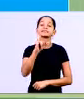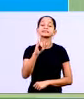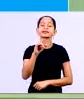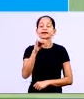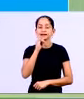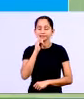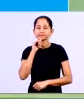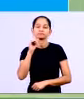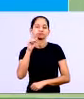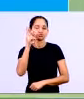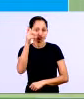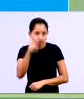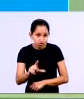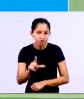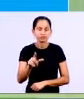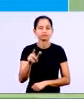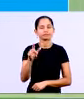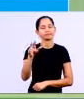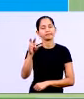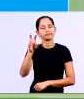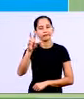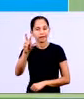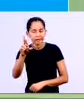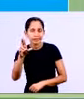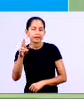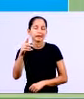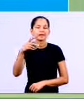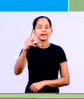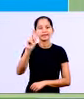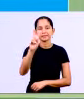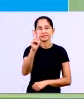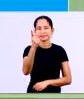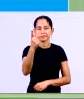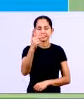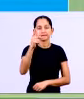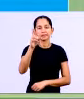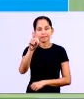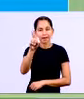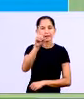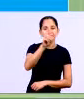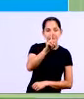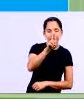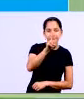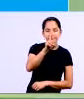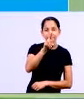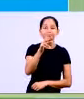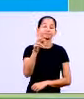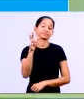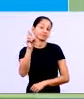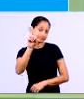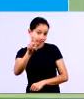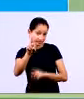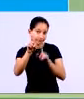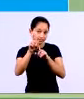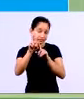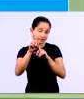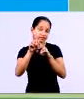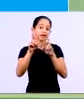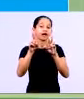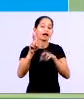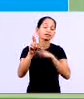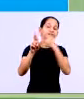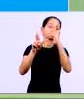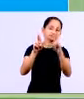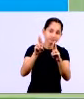consoante for dobrada, se for a mesma consoante, hiper é um radical que termina, um prefixo que termina com R.